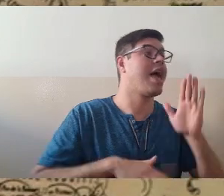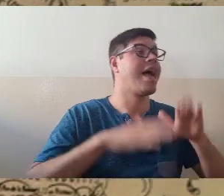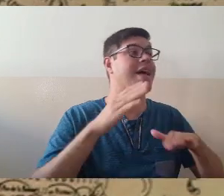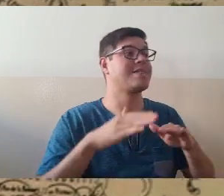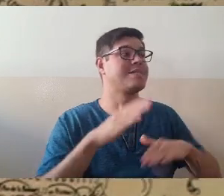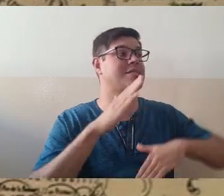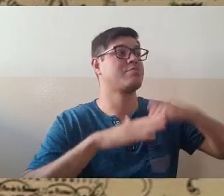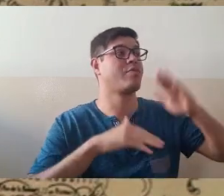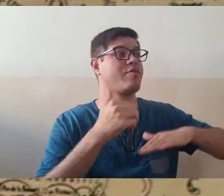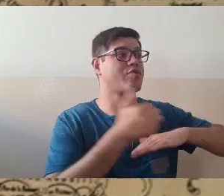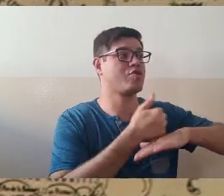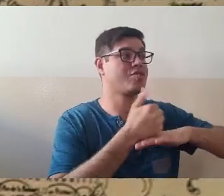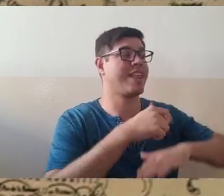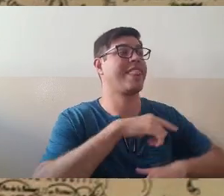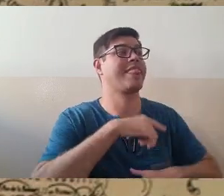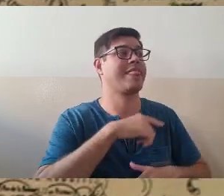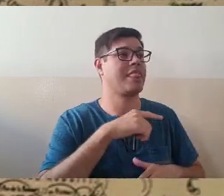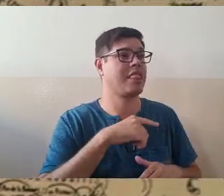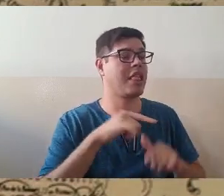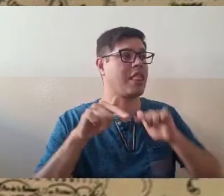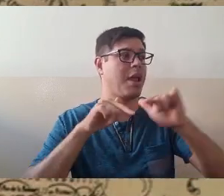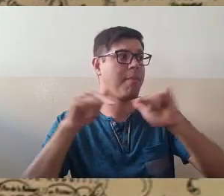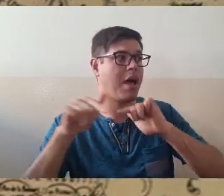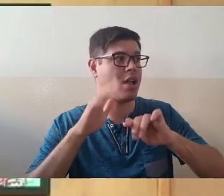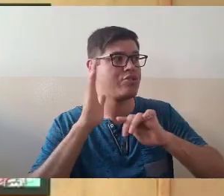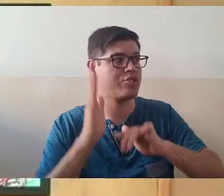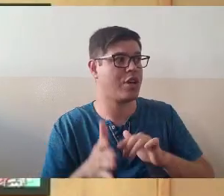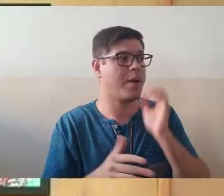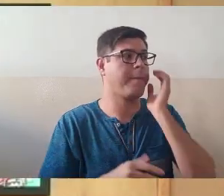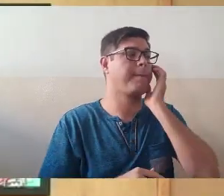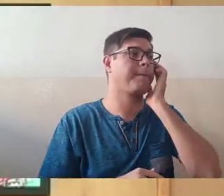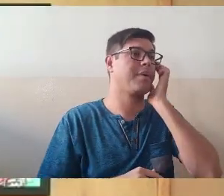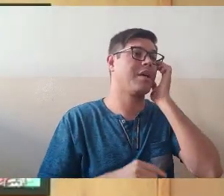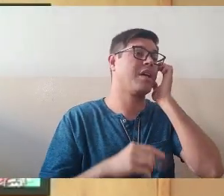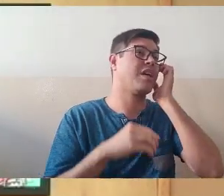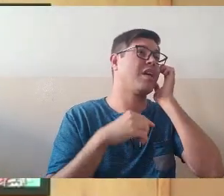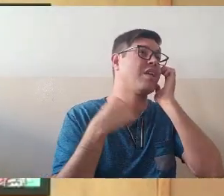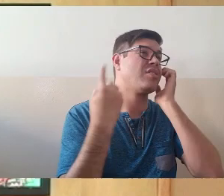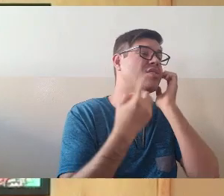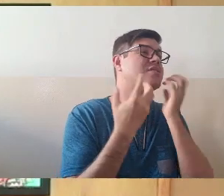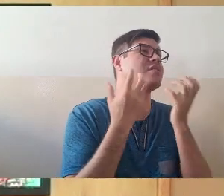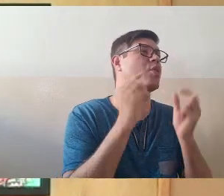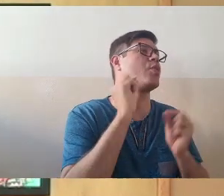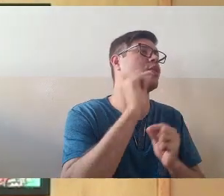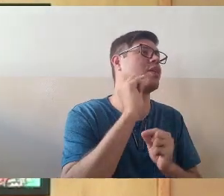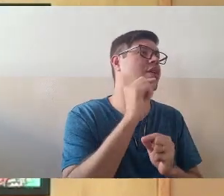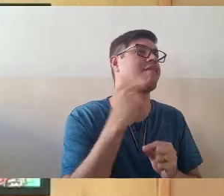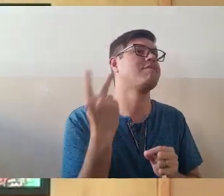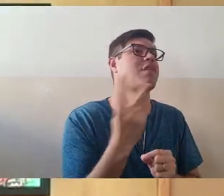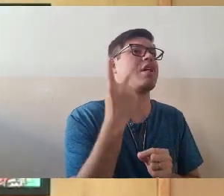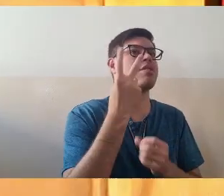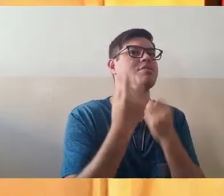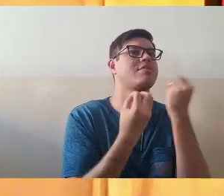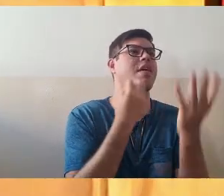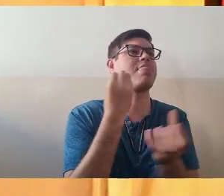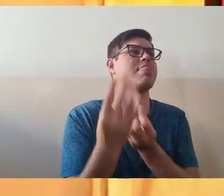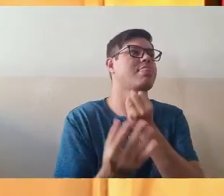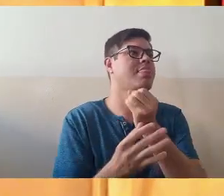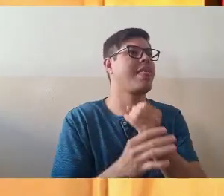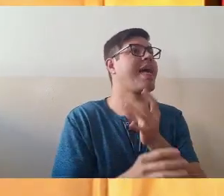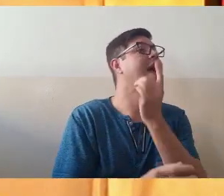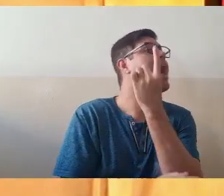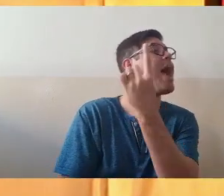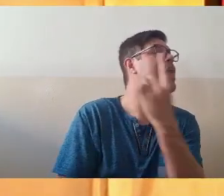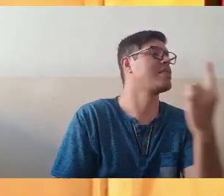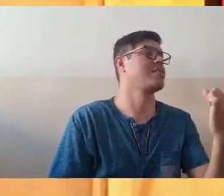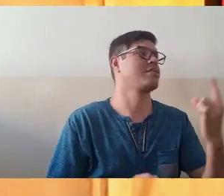também seculares. Né? E a nossa função é tentar valorizar ao máximo. E aí que eu ia chegar. Quanto custa a banda para